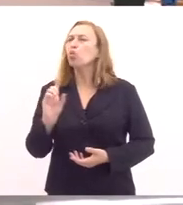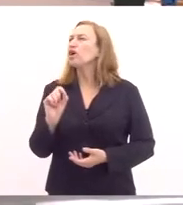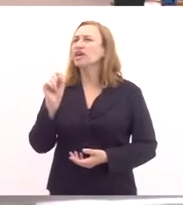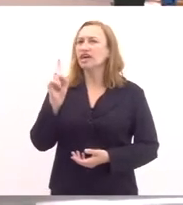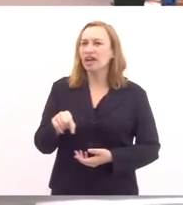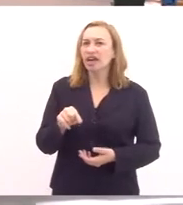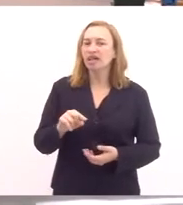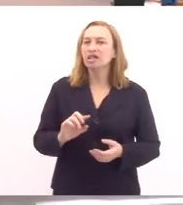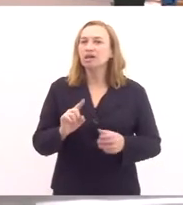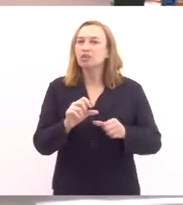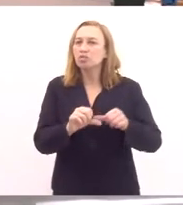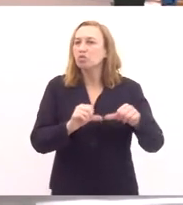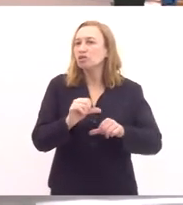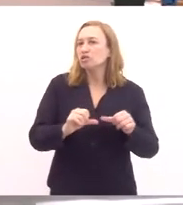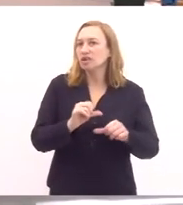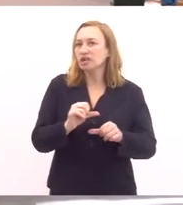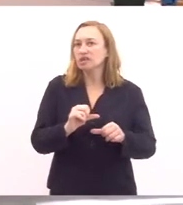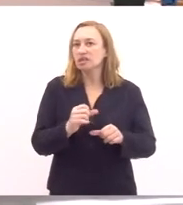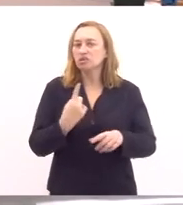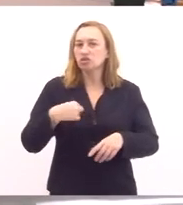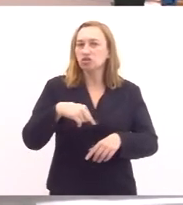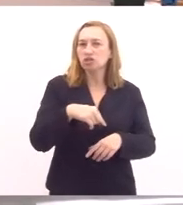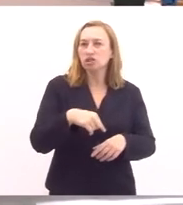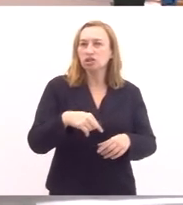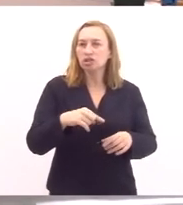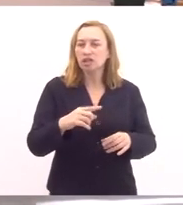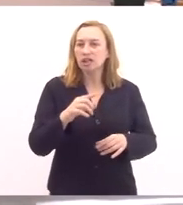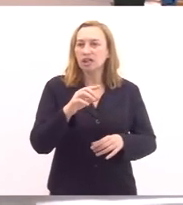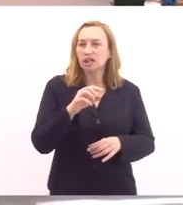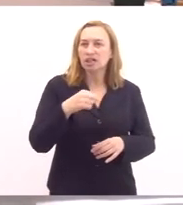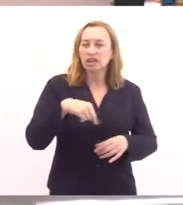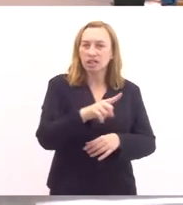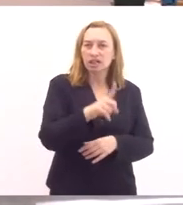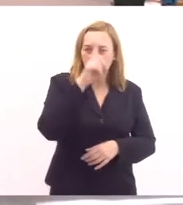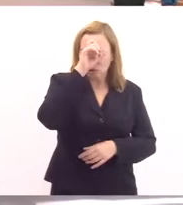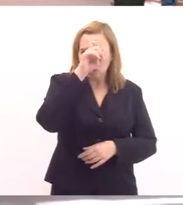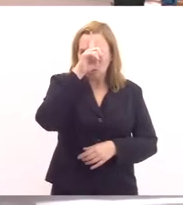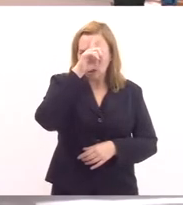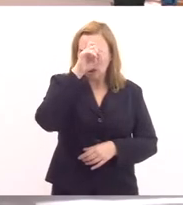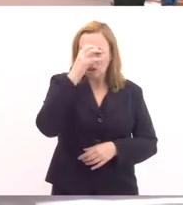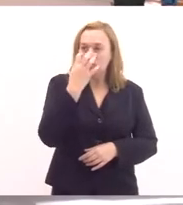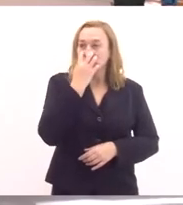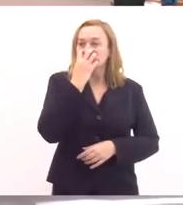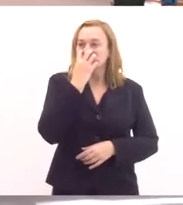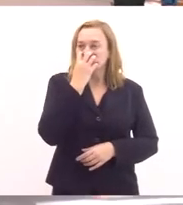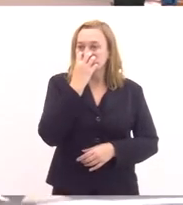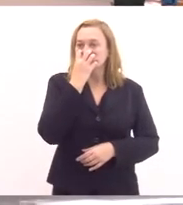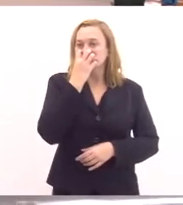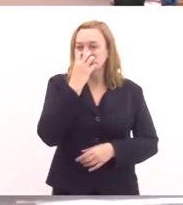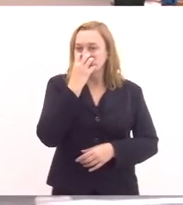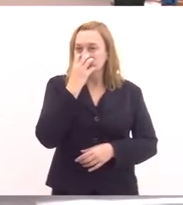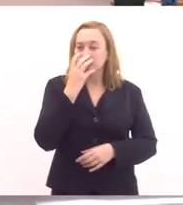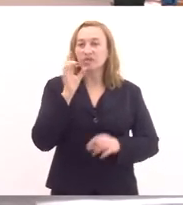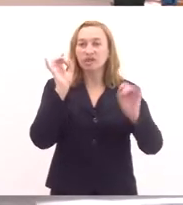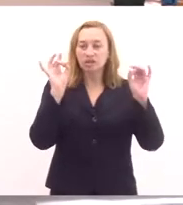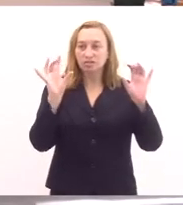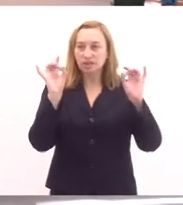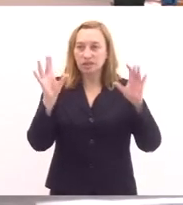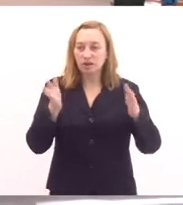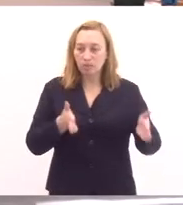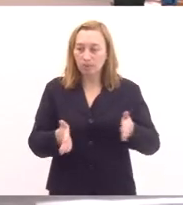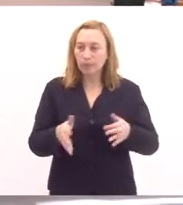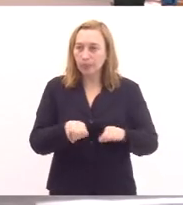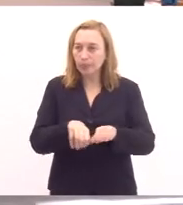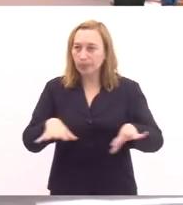notificações de internações por síndrome respiratória aguda grave em especial no momento durante a